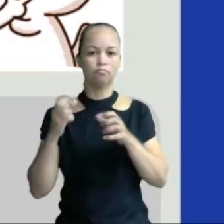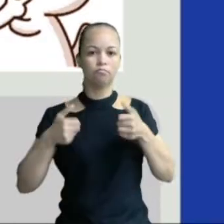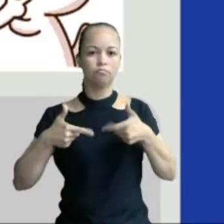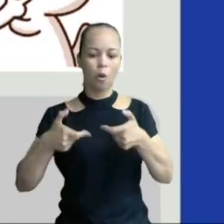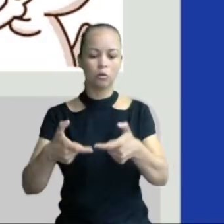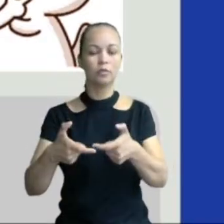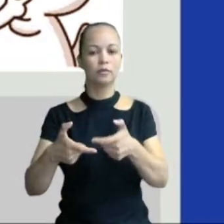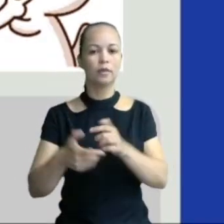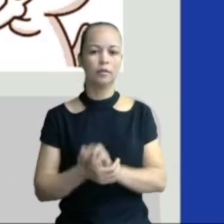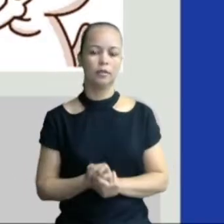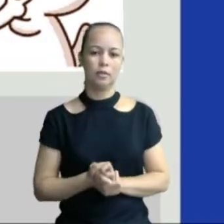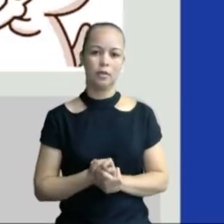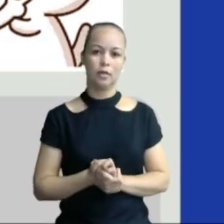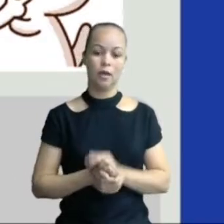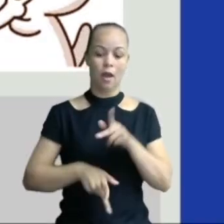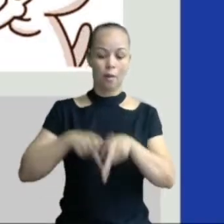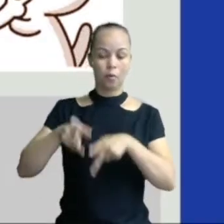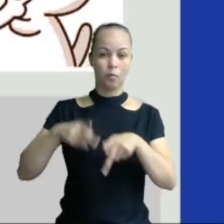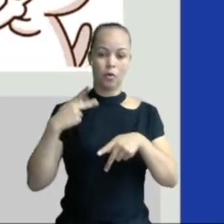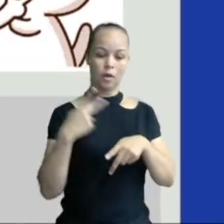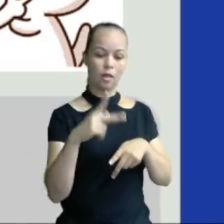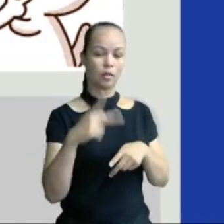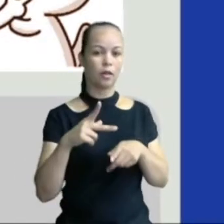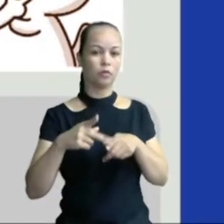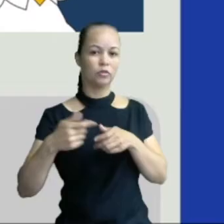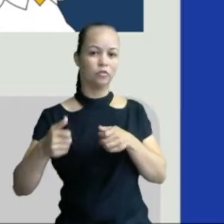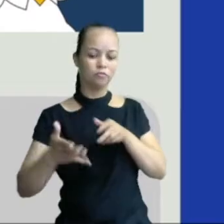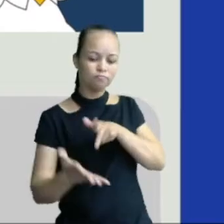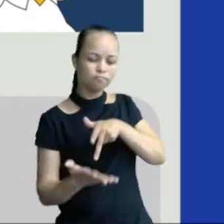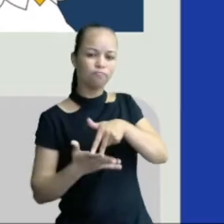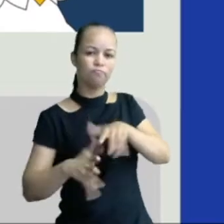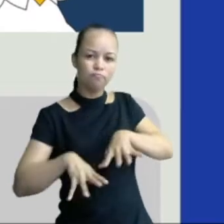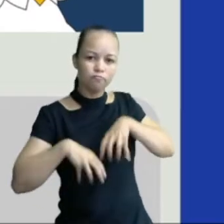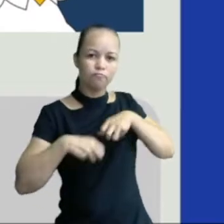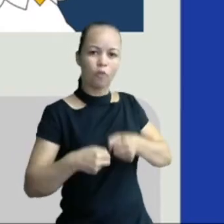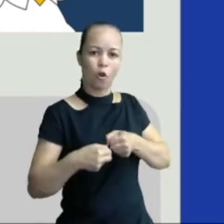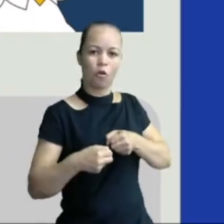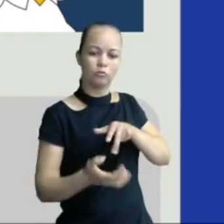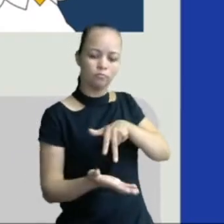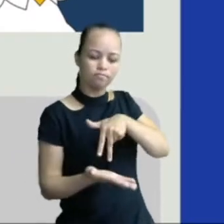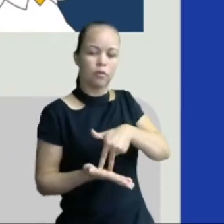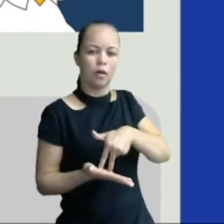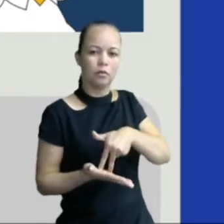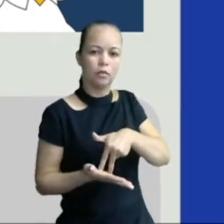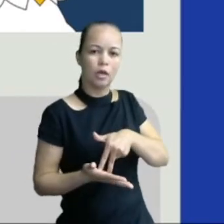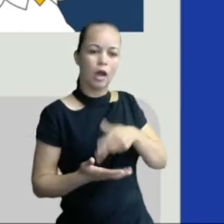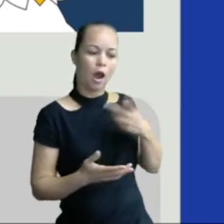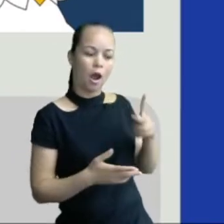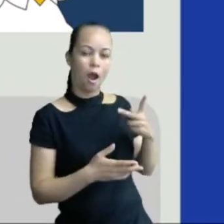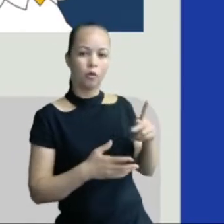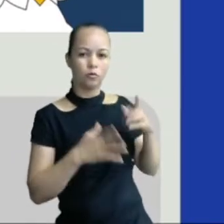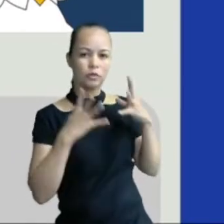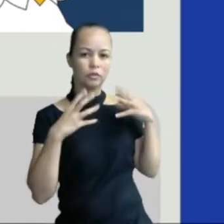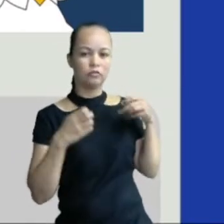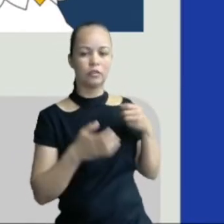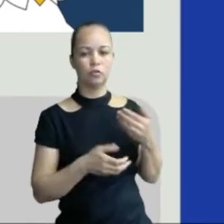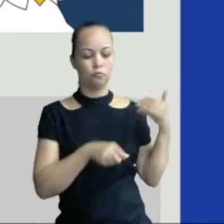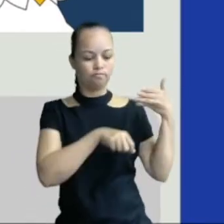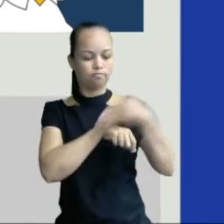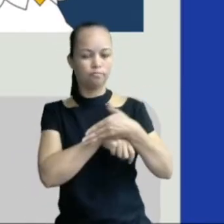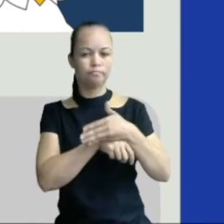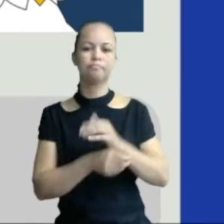local manteve forte o cerco aos invasores. Para governar Pernambuco, presta